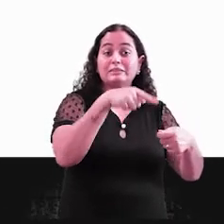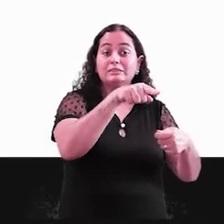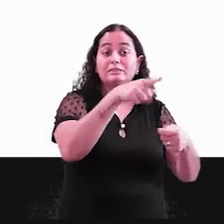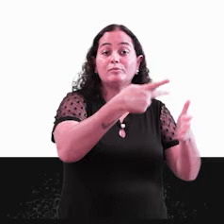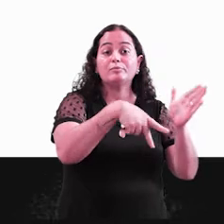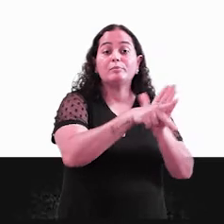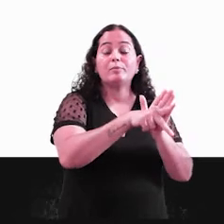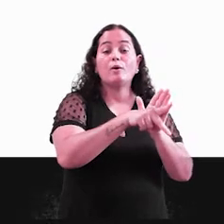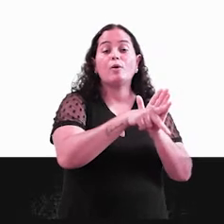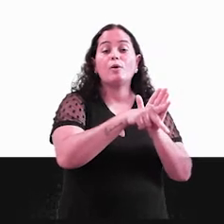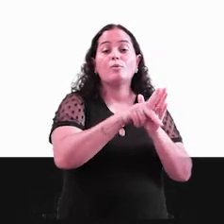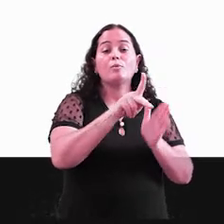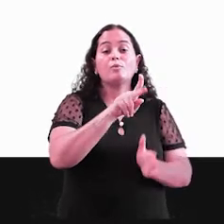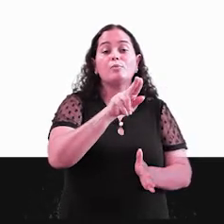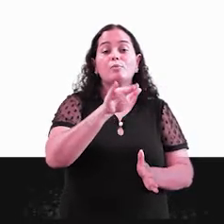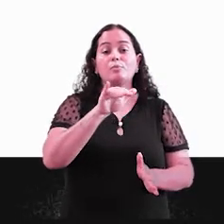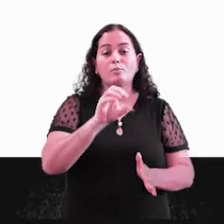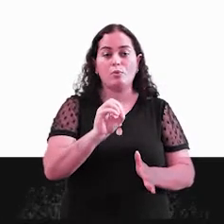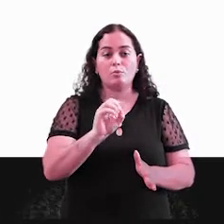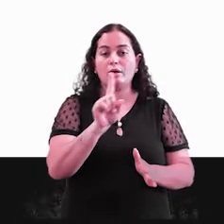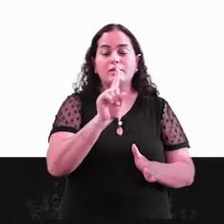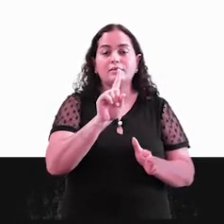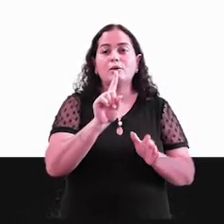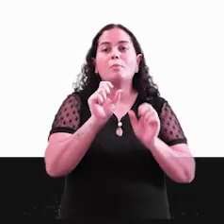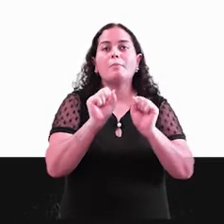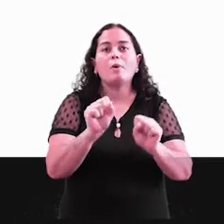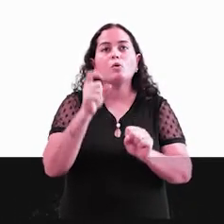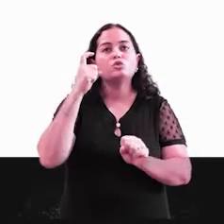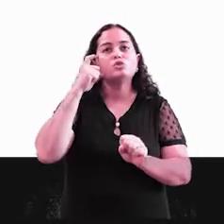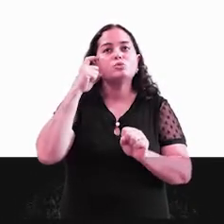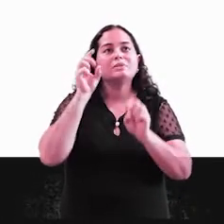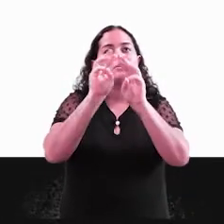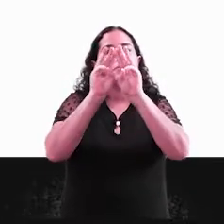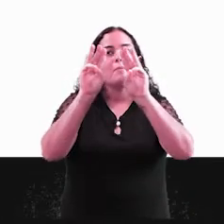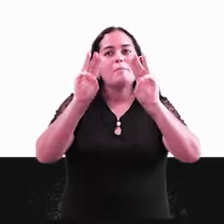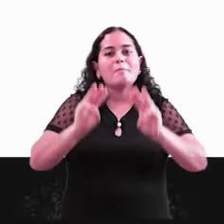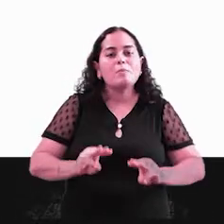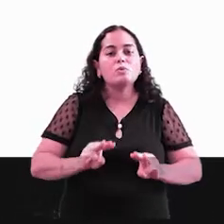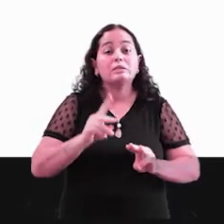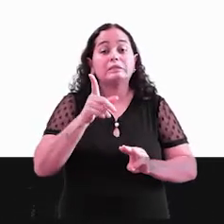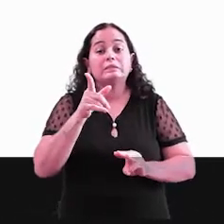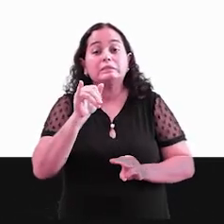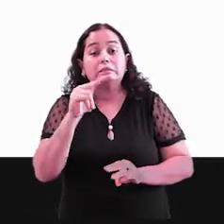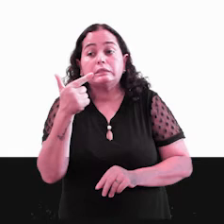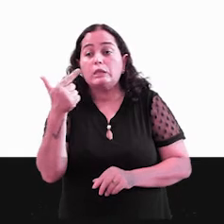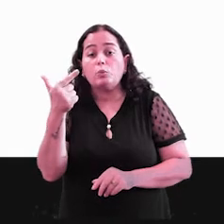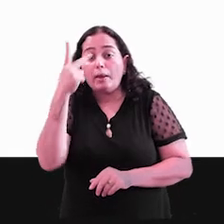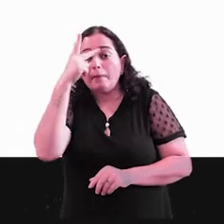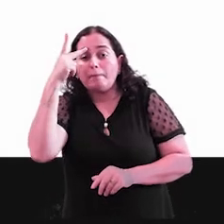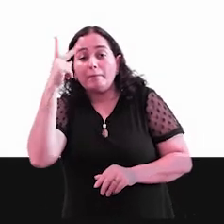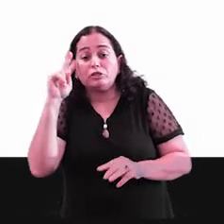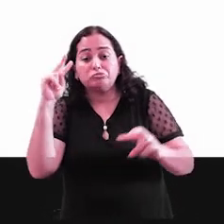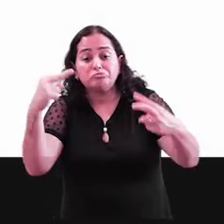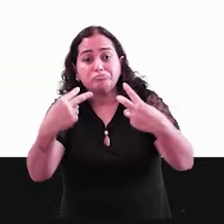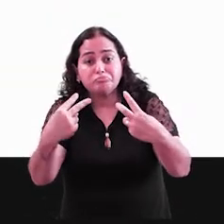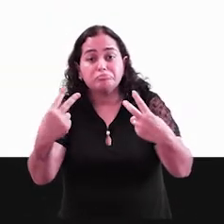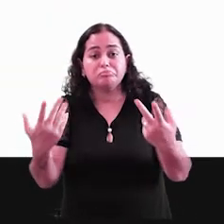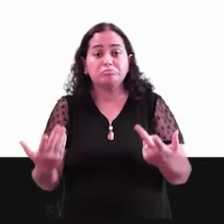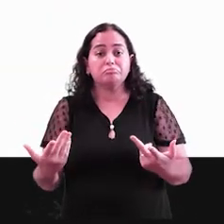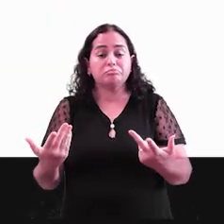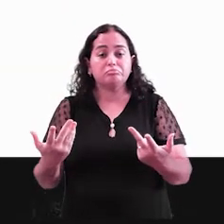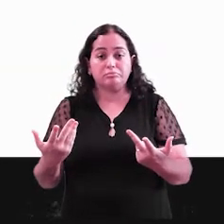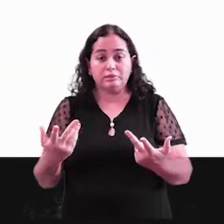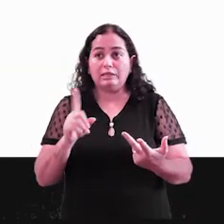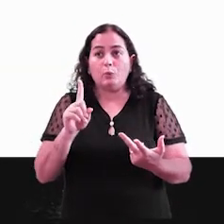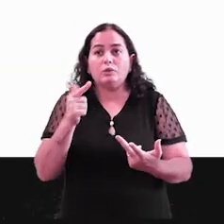como pensar museu sem público. Não faz sentido, pelo que nós defendemos, um museu que